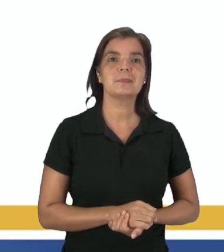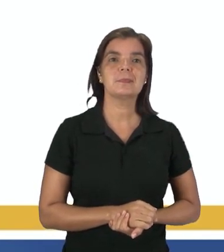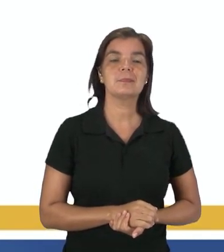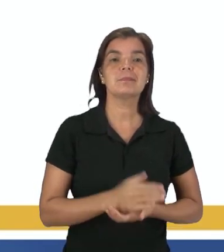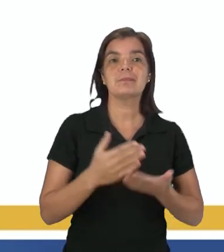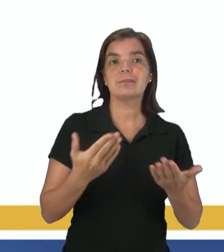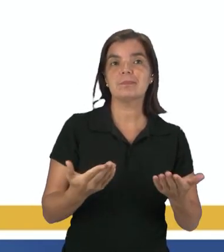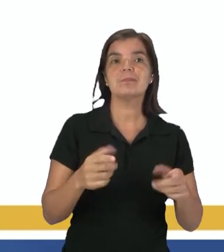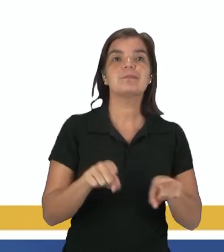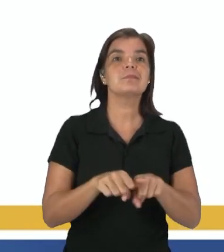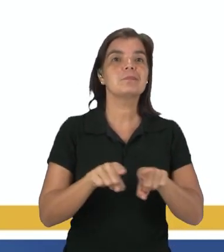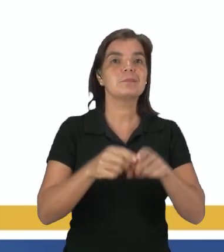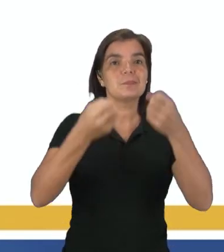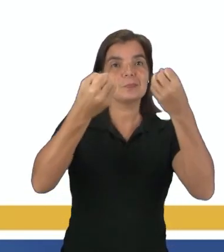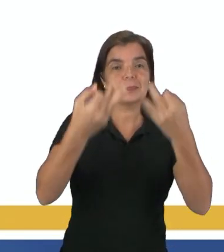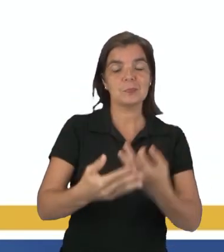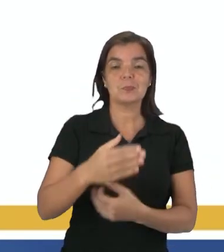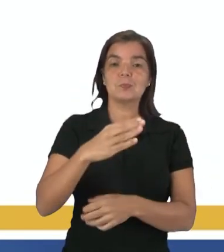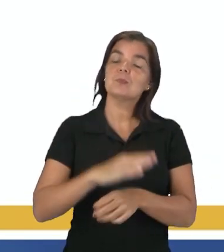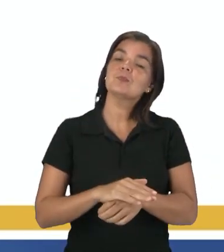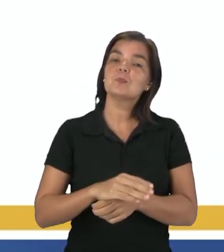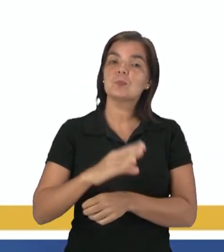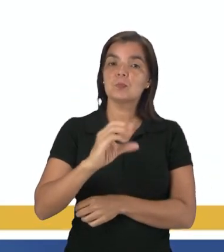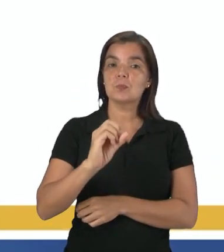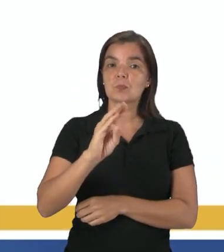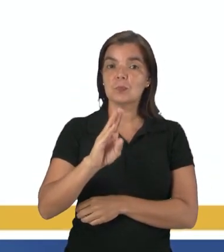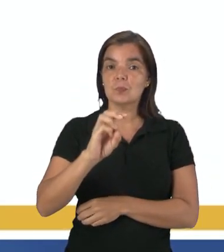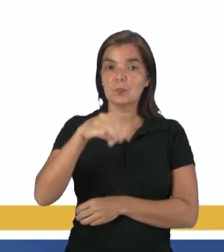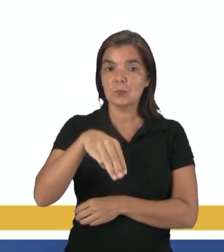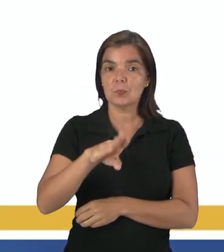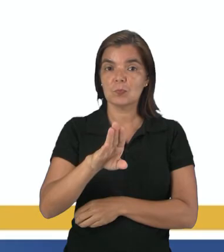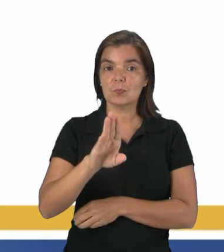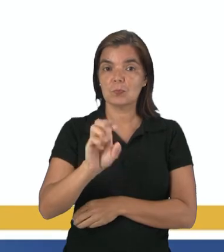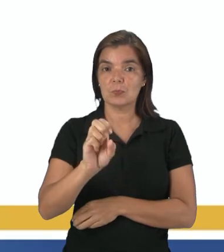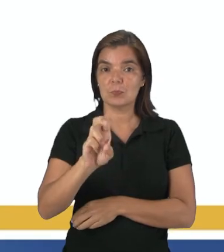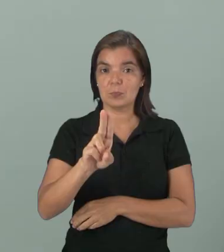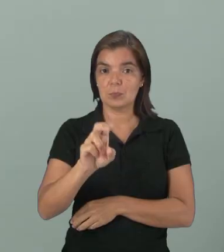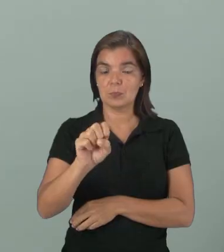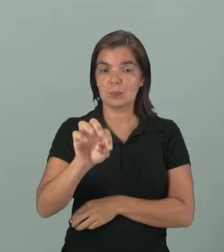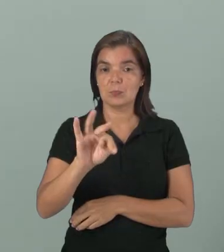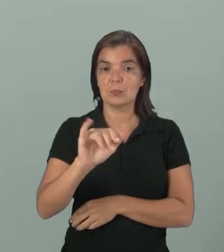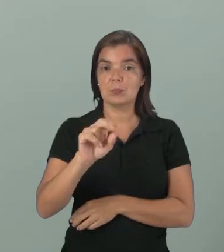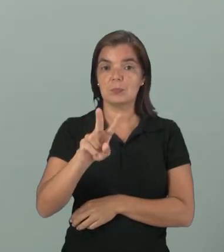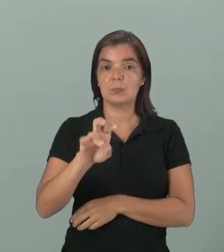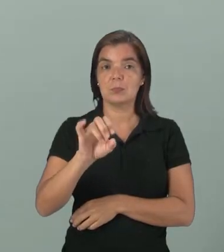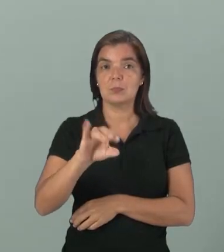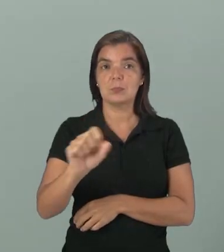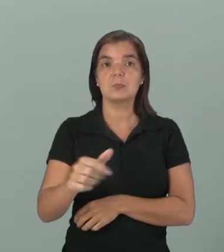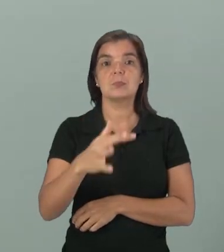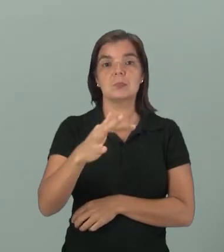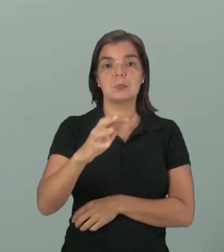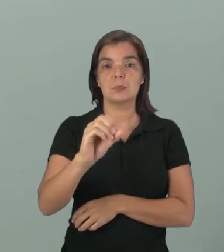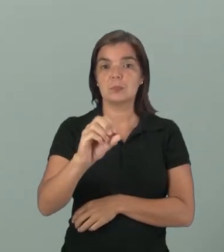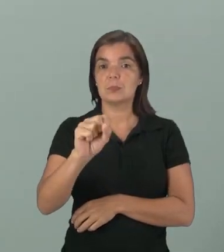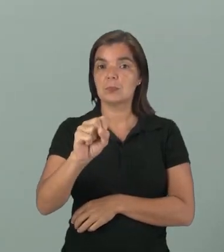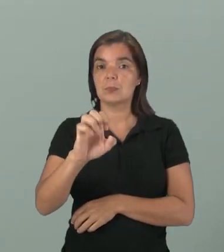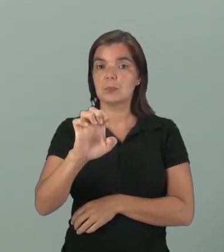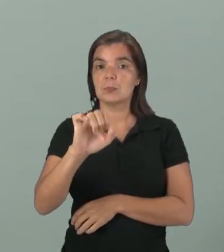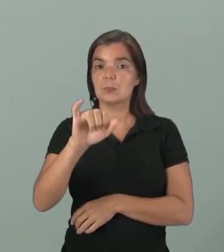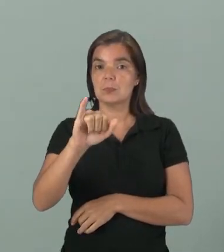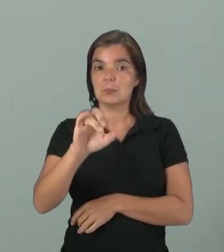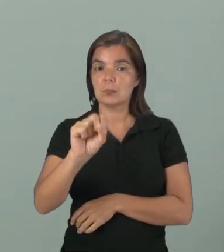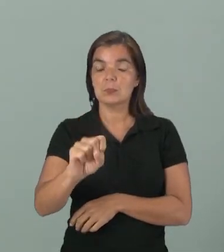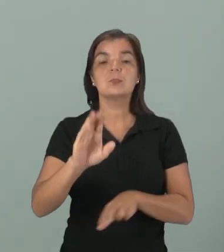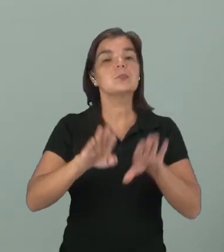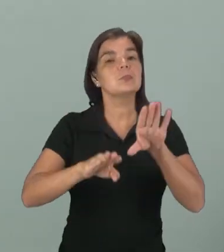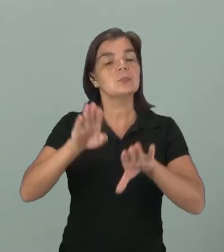Nesse caso, nós estamos falando de combustíveis fósseis. Lembra que a gente viu lá no início da aula? Esses combustíveis